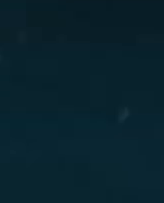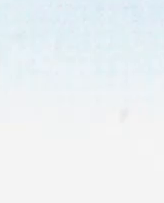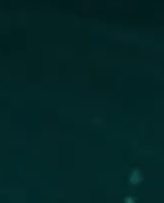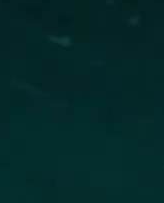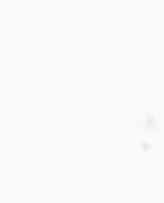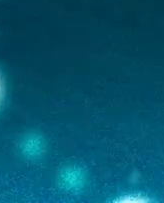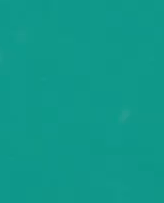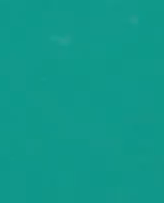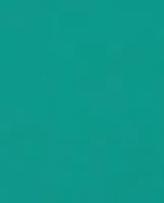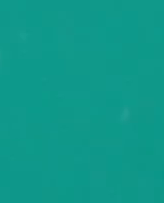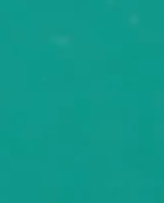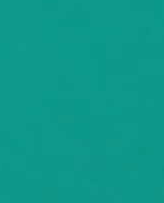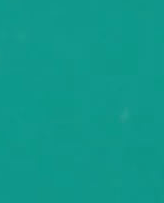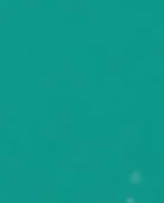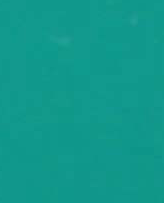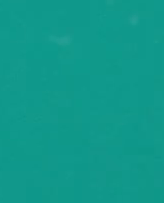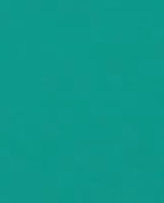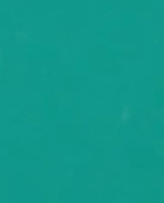Música